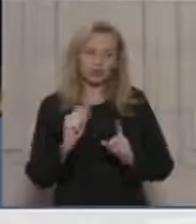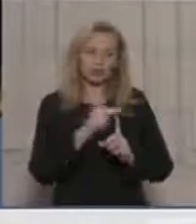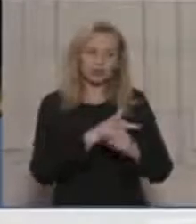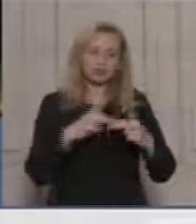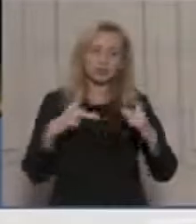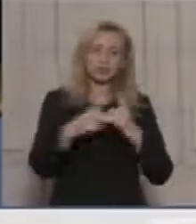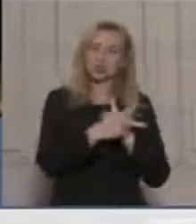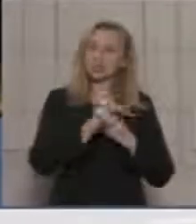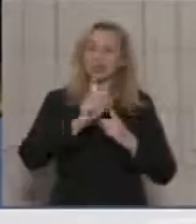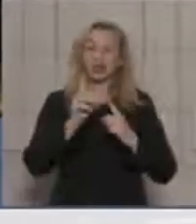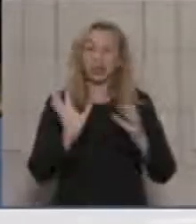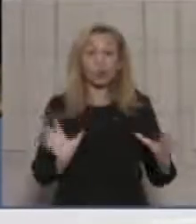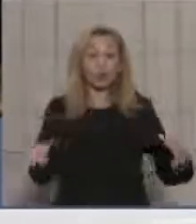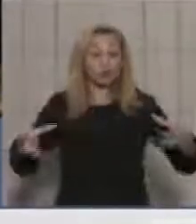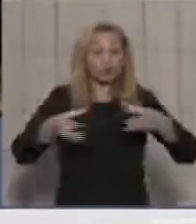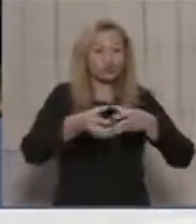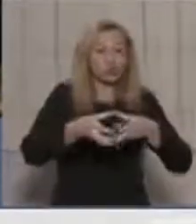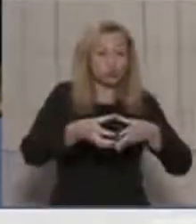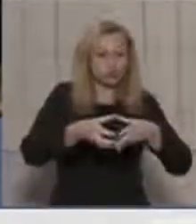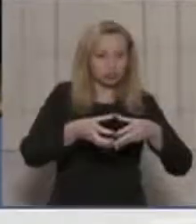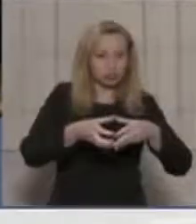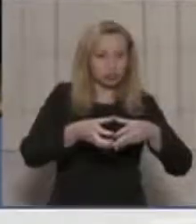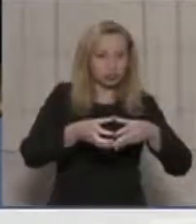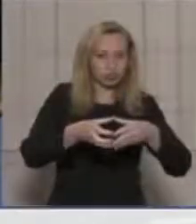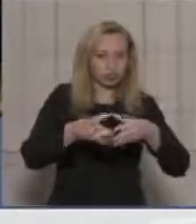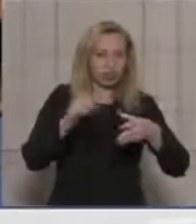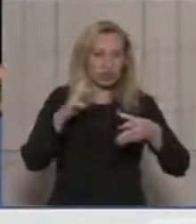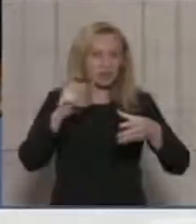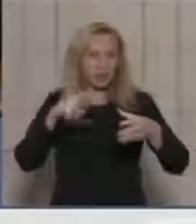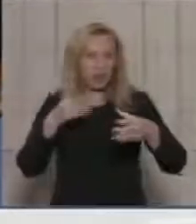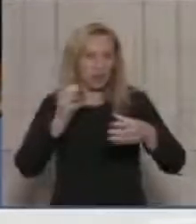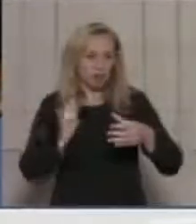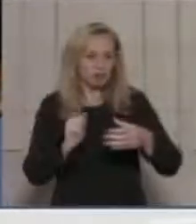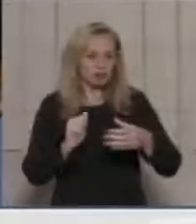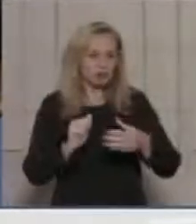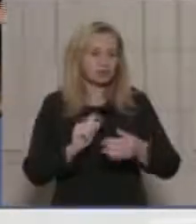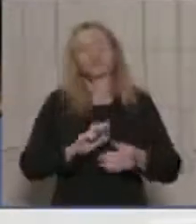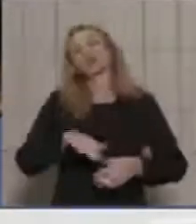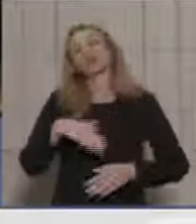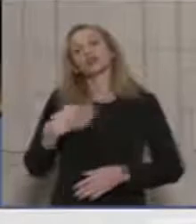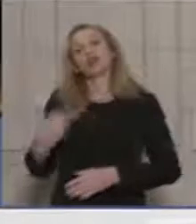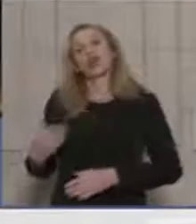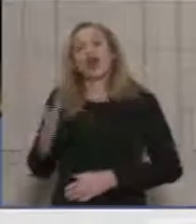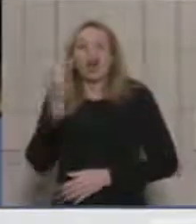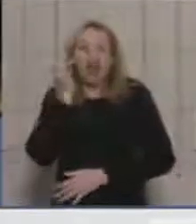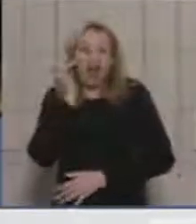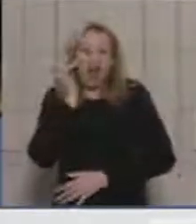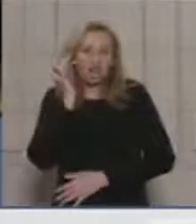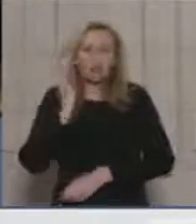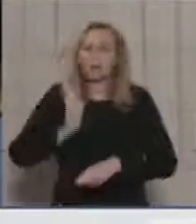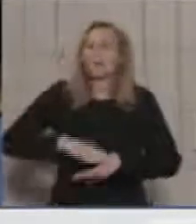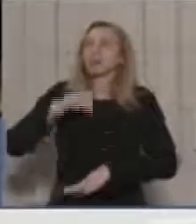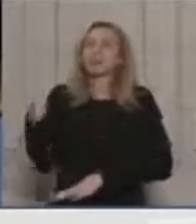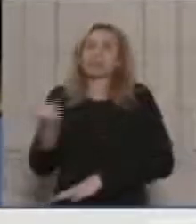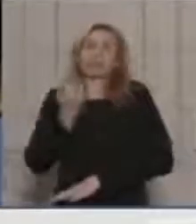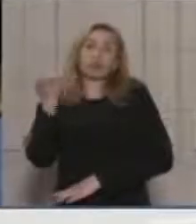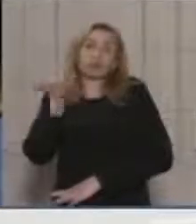de reformas. Fora disso, acha mais